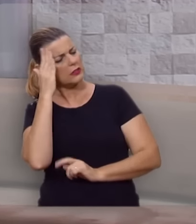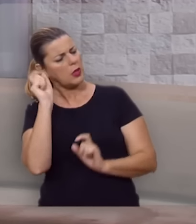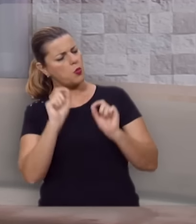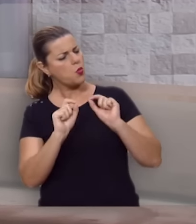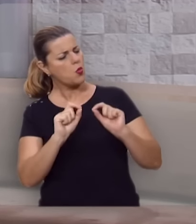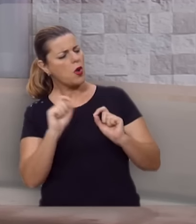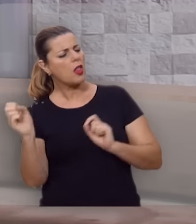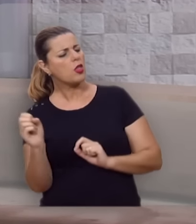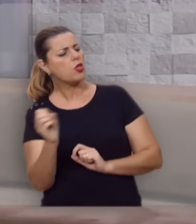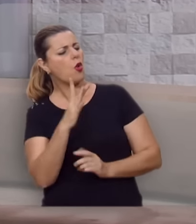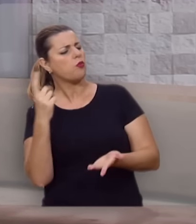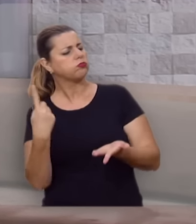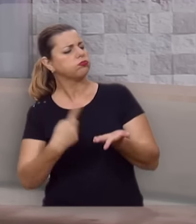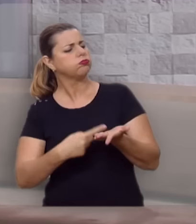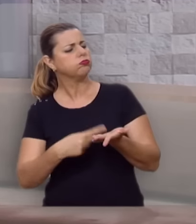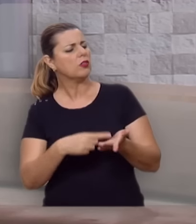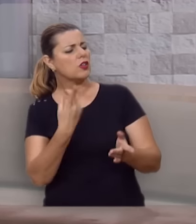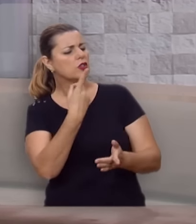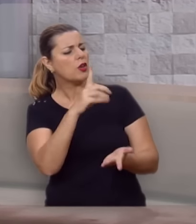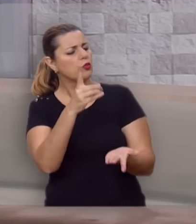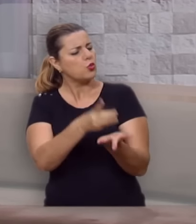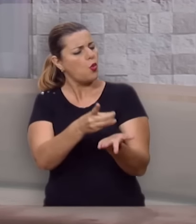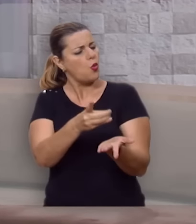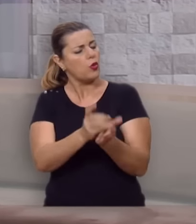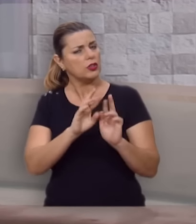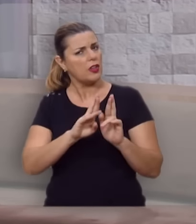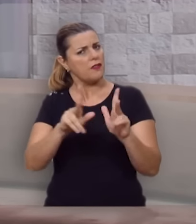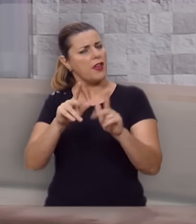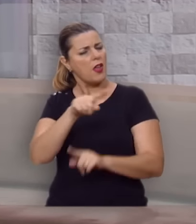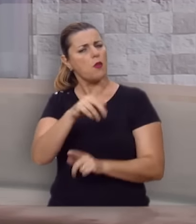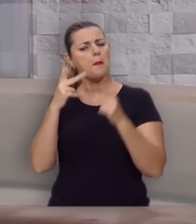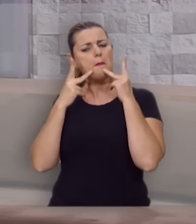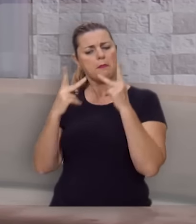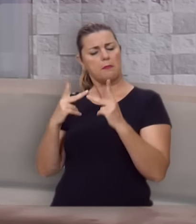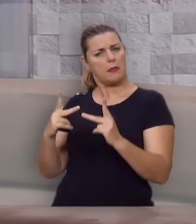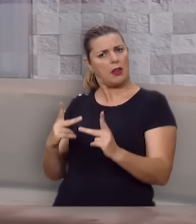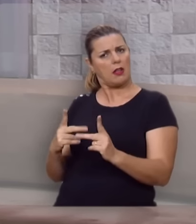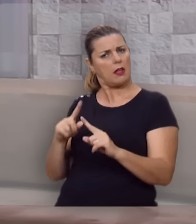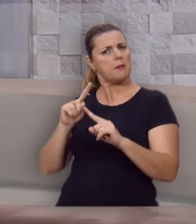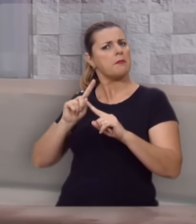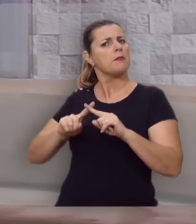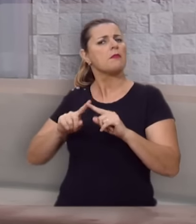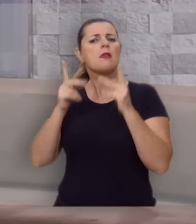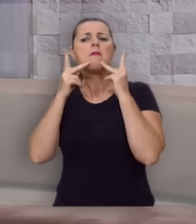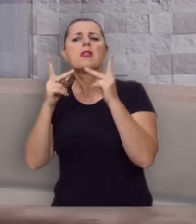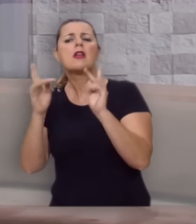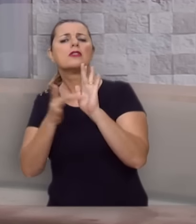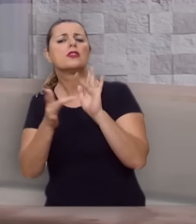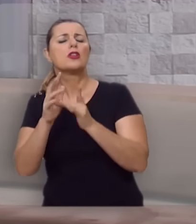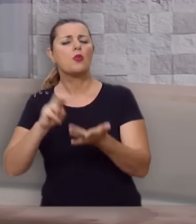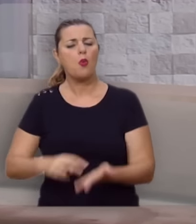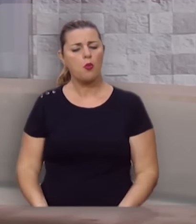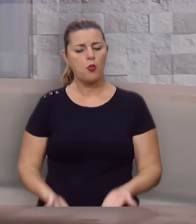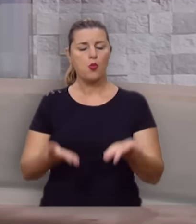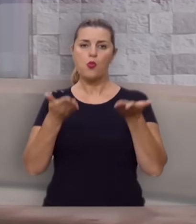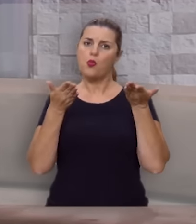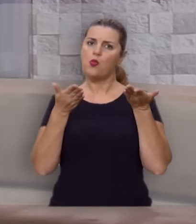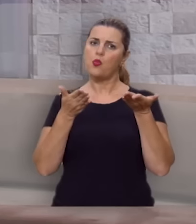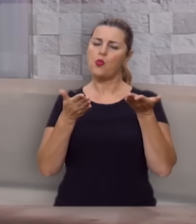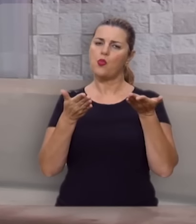Queriam saber que novidades, que doutrinas estranhas eram essas que ele estava pregando, porque pregava a Jesus e a